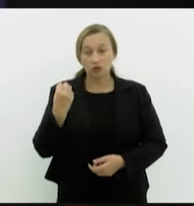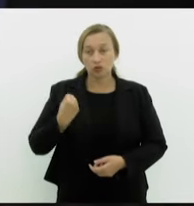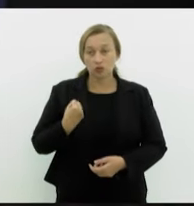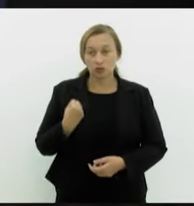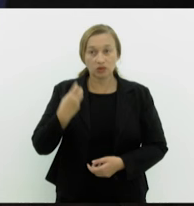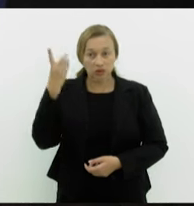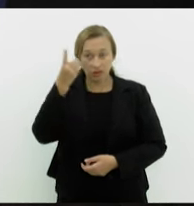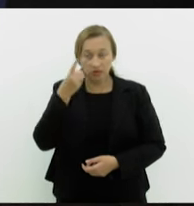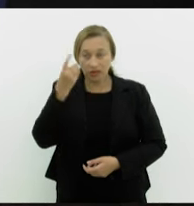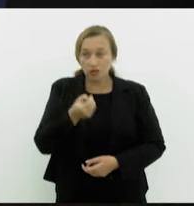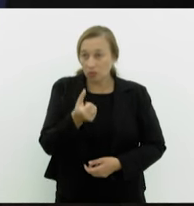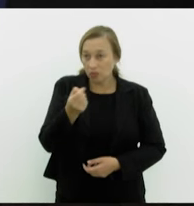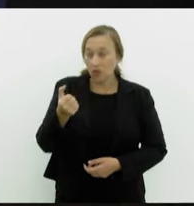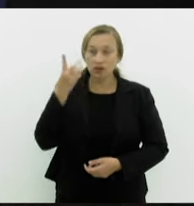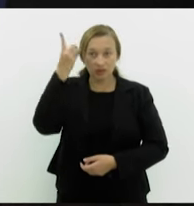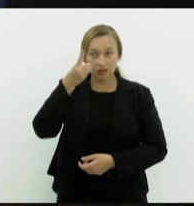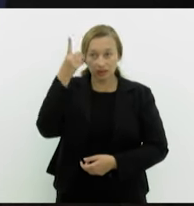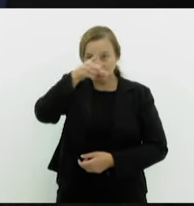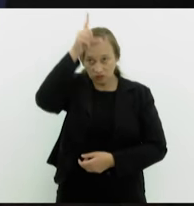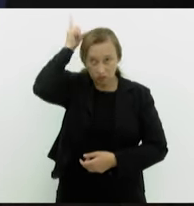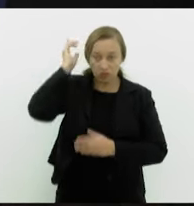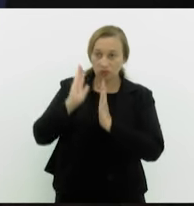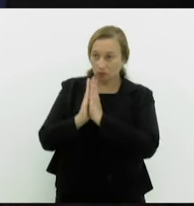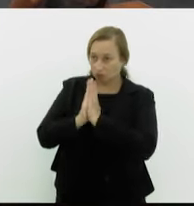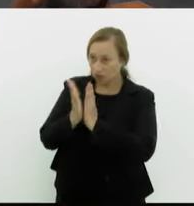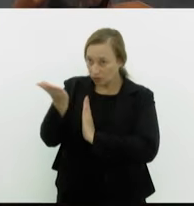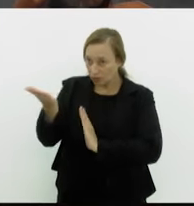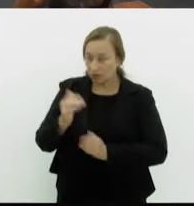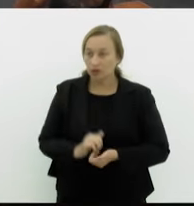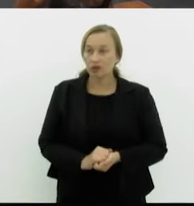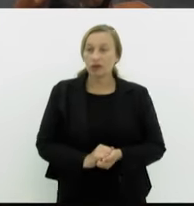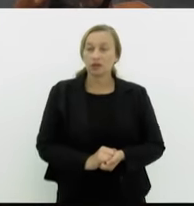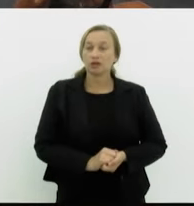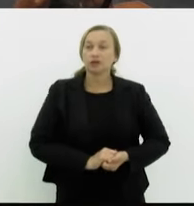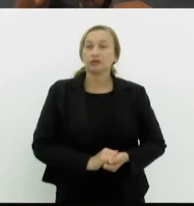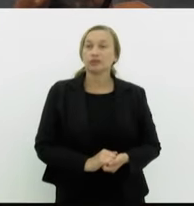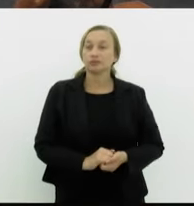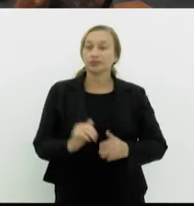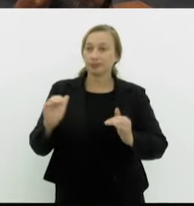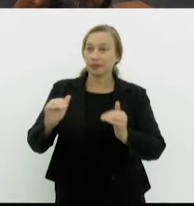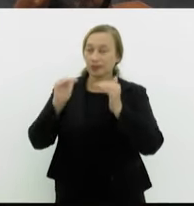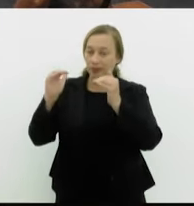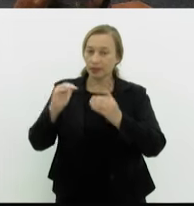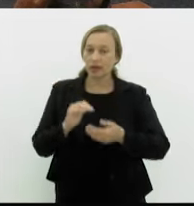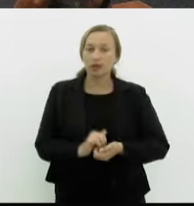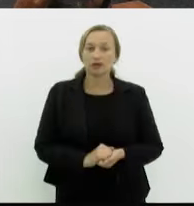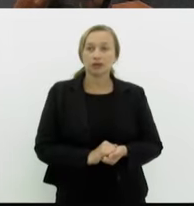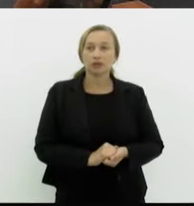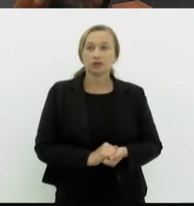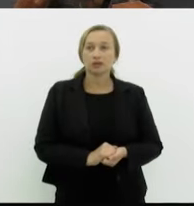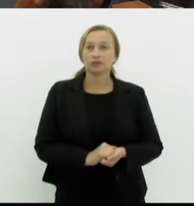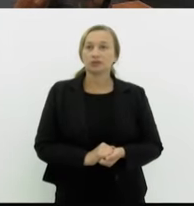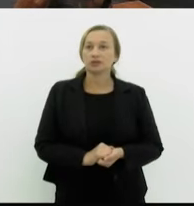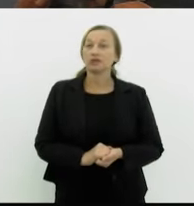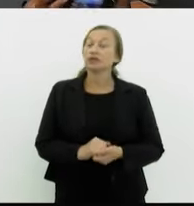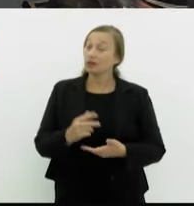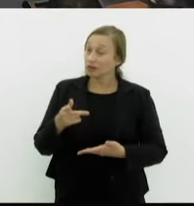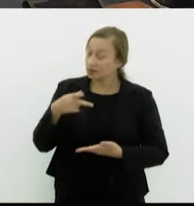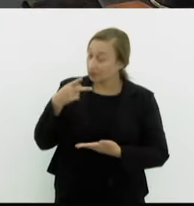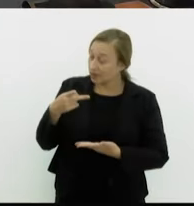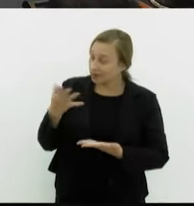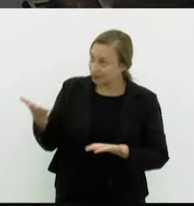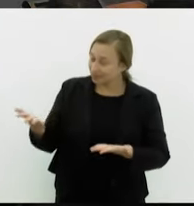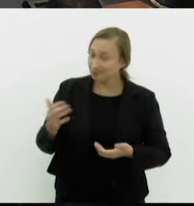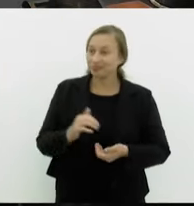presencial. Deputado Luiz Paulo, por favor, senhor presidente, nos dê a honra... Em se tratando da família. Cumpra mim, por gentileza. Em